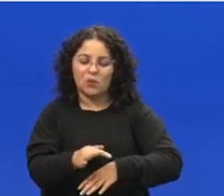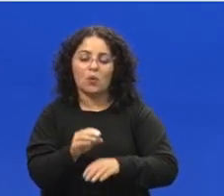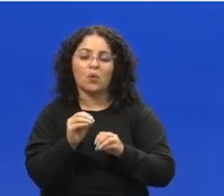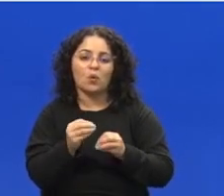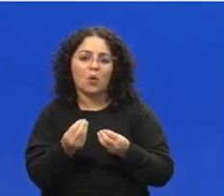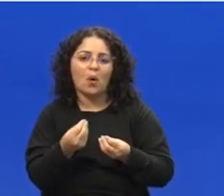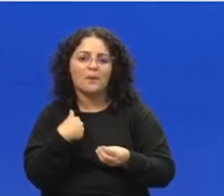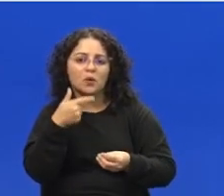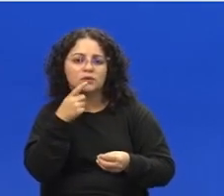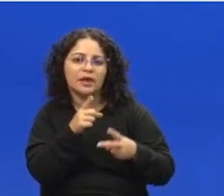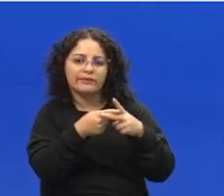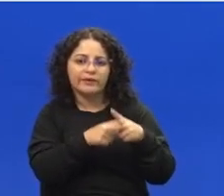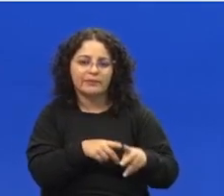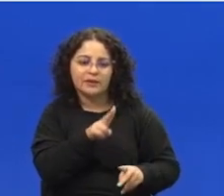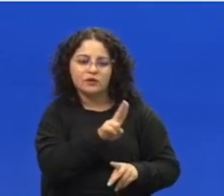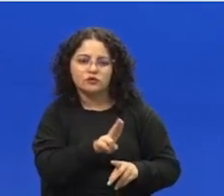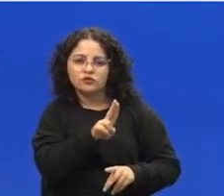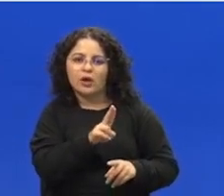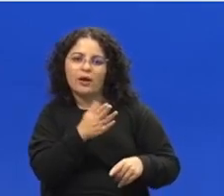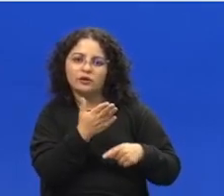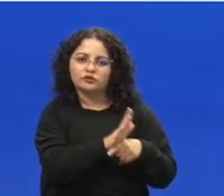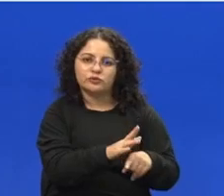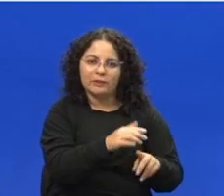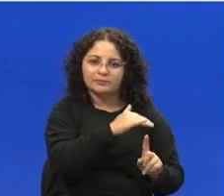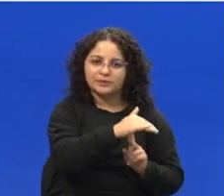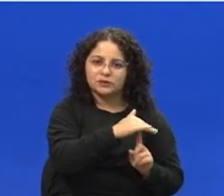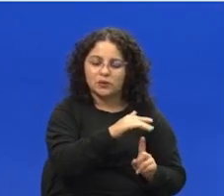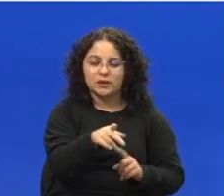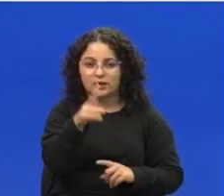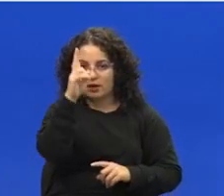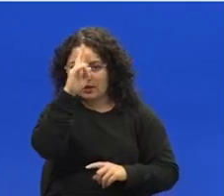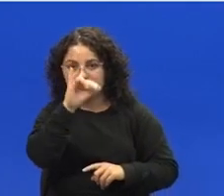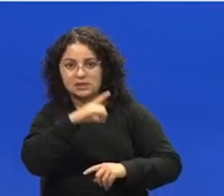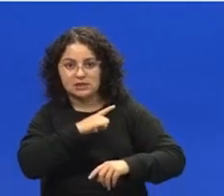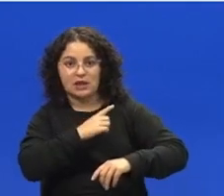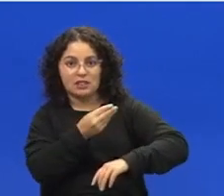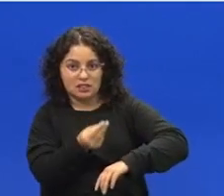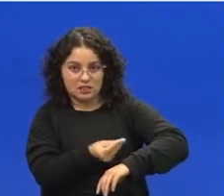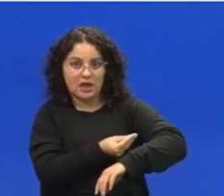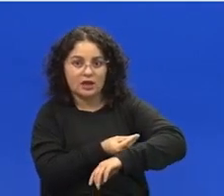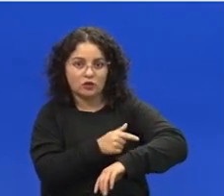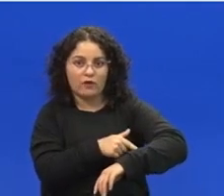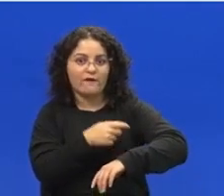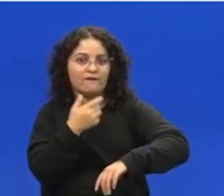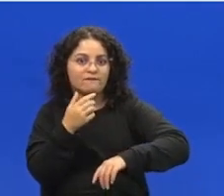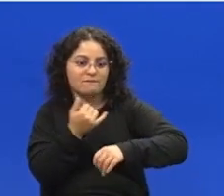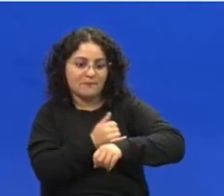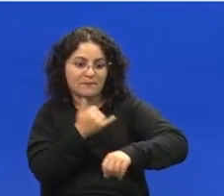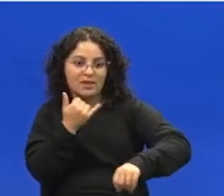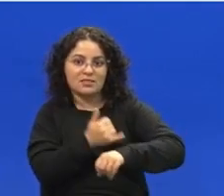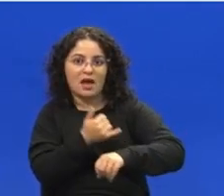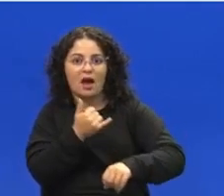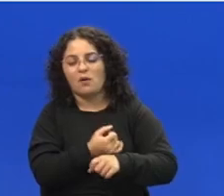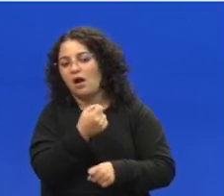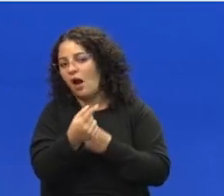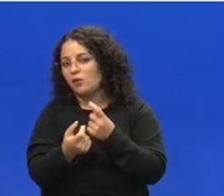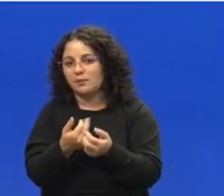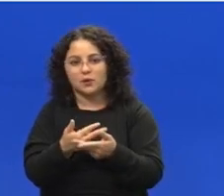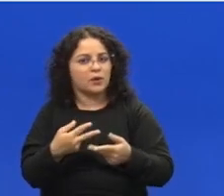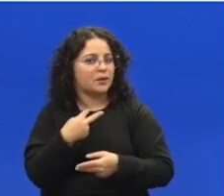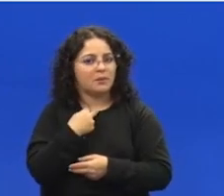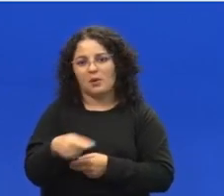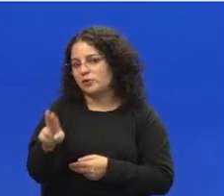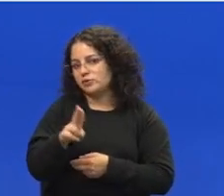de recurso para esse paciente? Lembre-se que se tiver uma placa, um parafuso, uma estrutura metálica, alguns recursos não podem ser